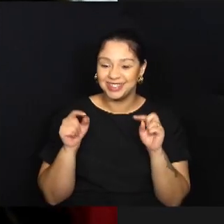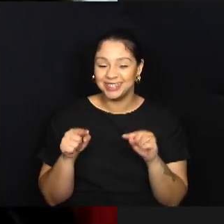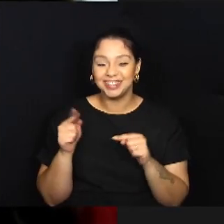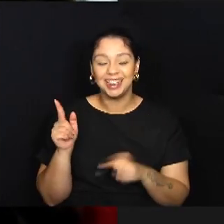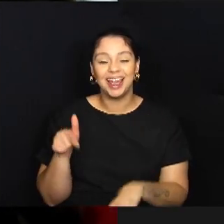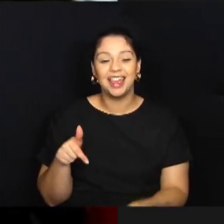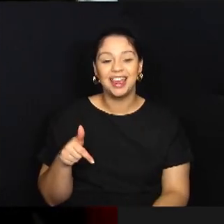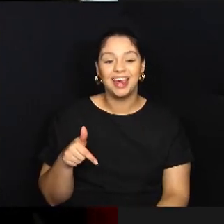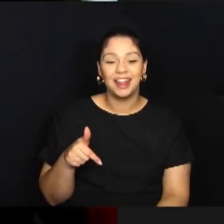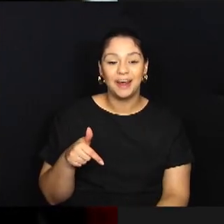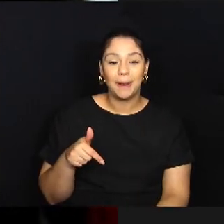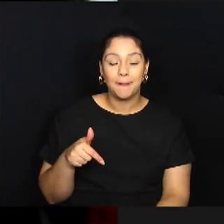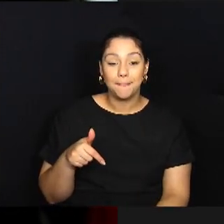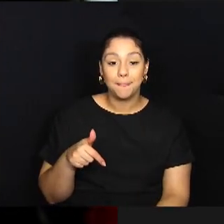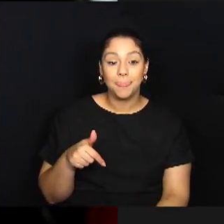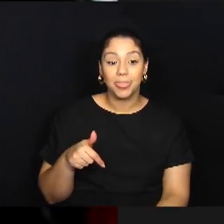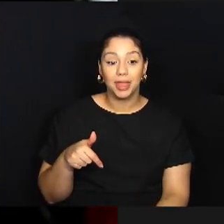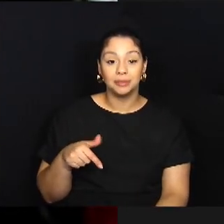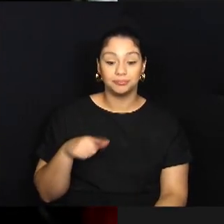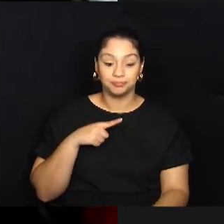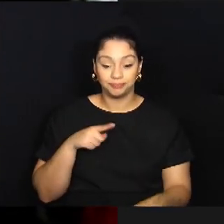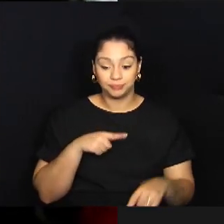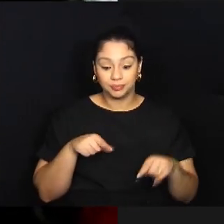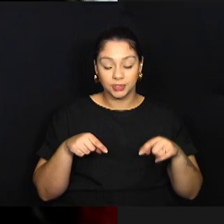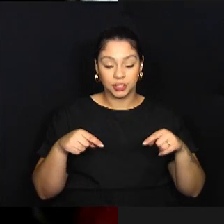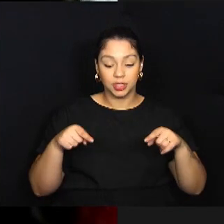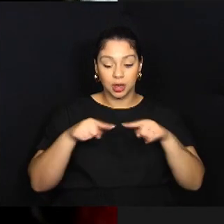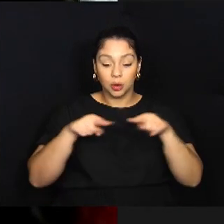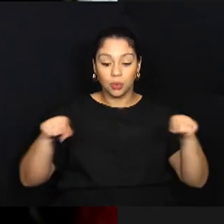sacada do quarto que a gente estava, do